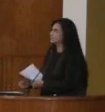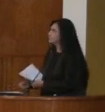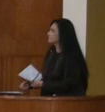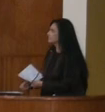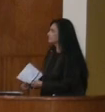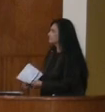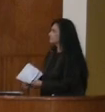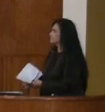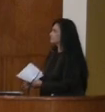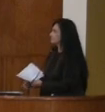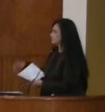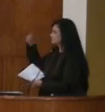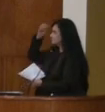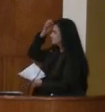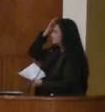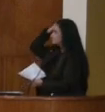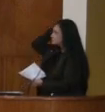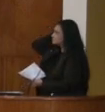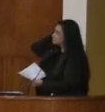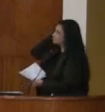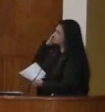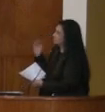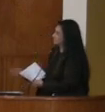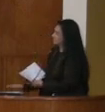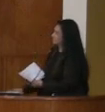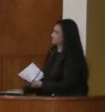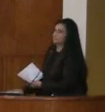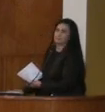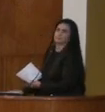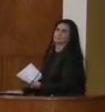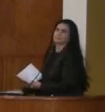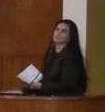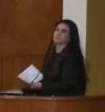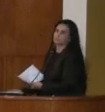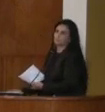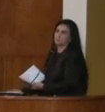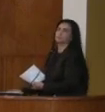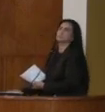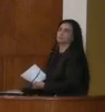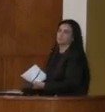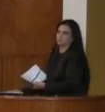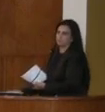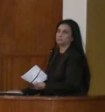São várias, dentro da lei, nem todas.